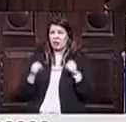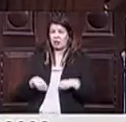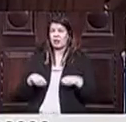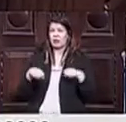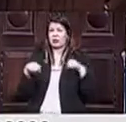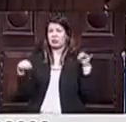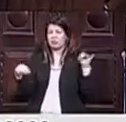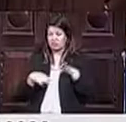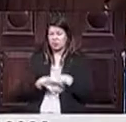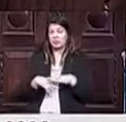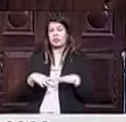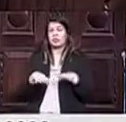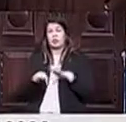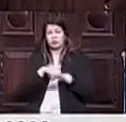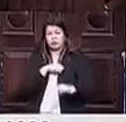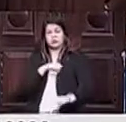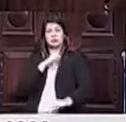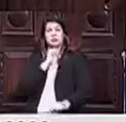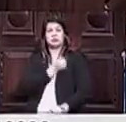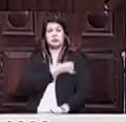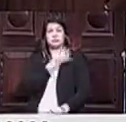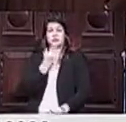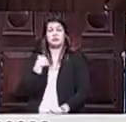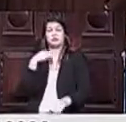nós estamos colocando